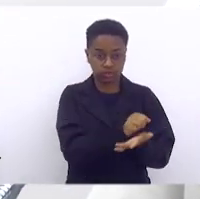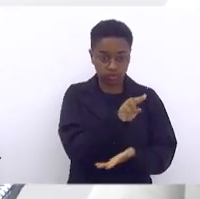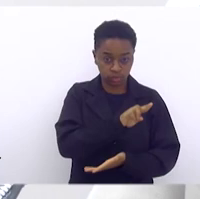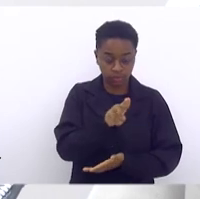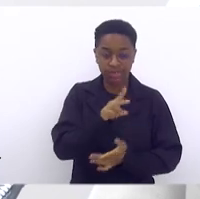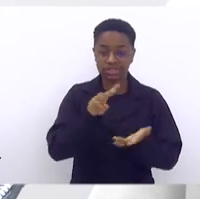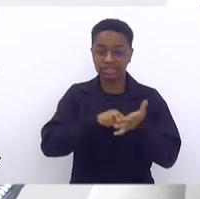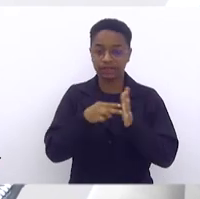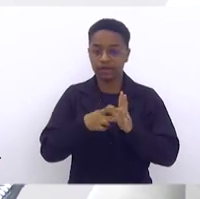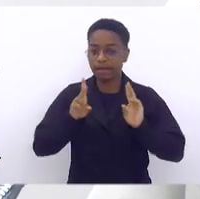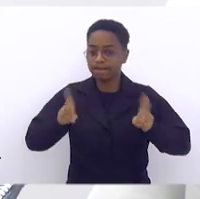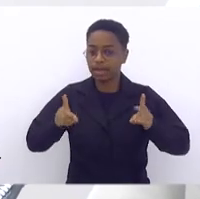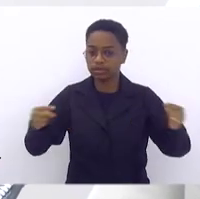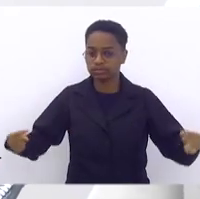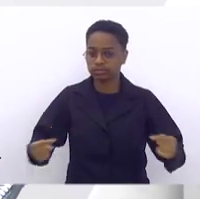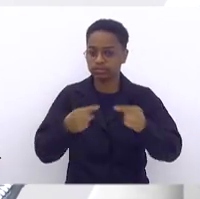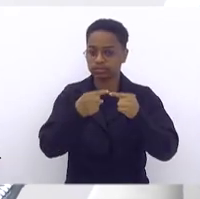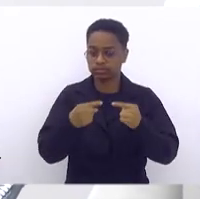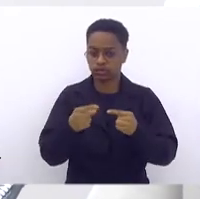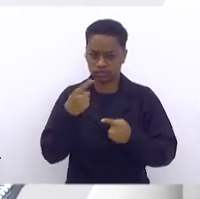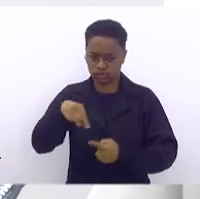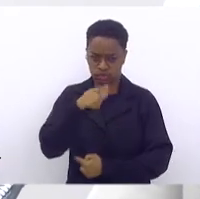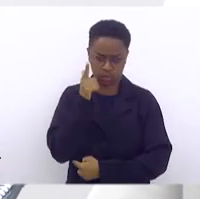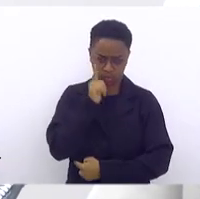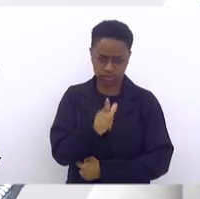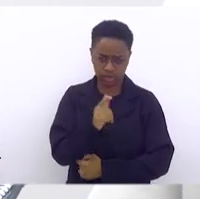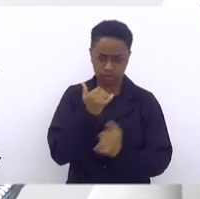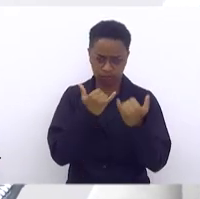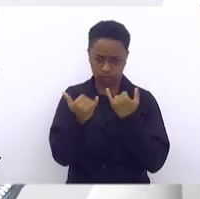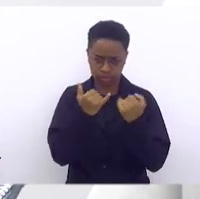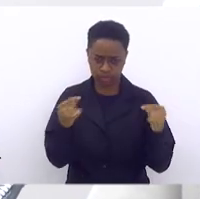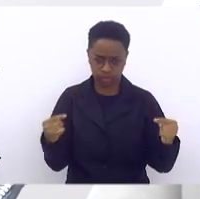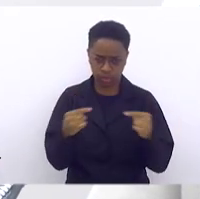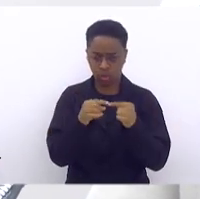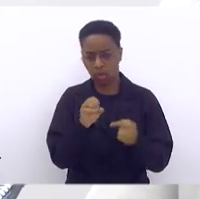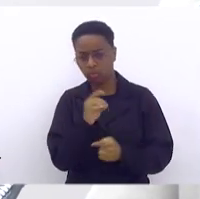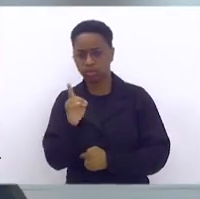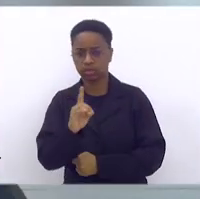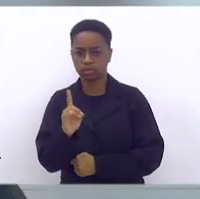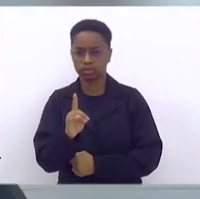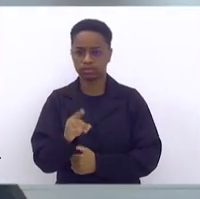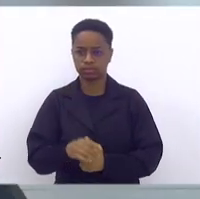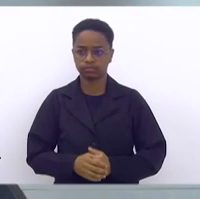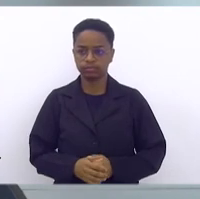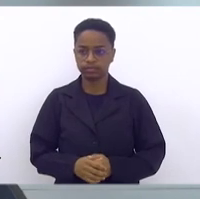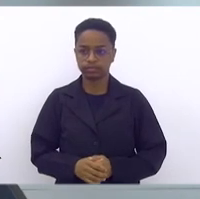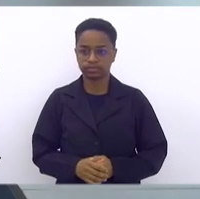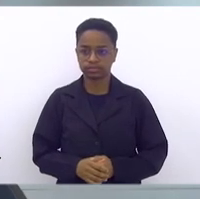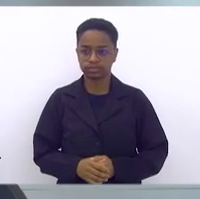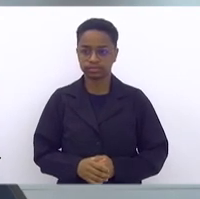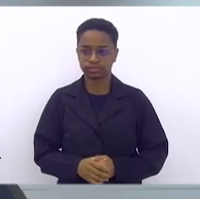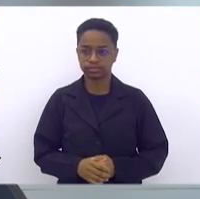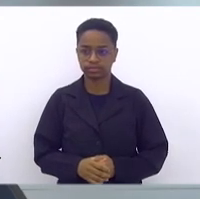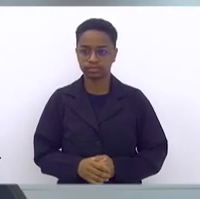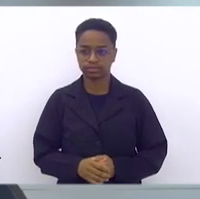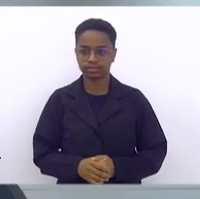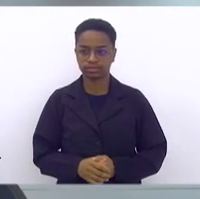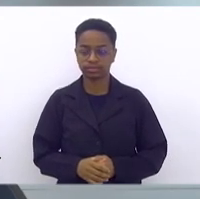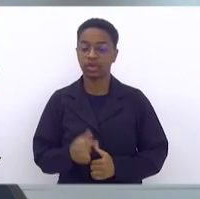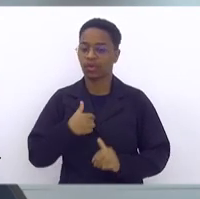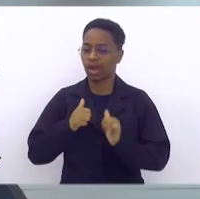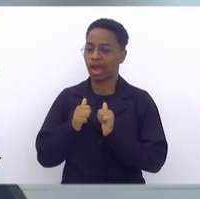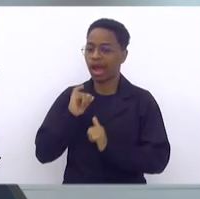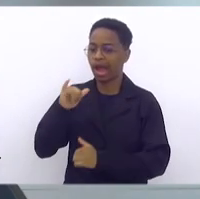vermelho máximo. Sim. Vocês têm esse cruzamento de dados do agressor ou não? Deixa eu aproveitar, pegar a carona aqui